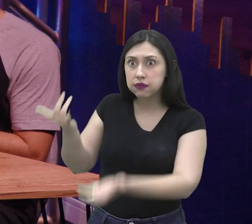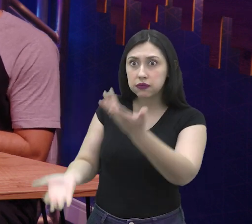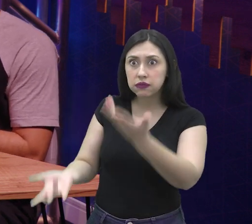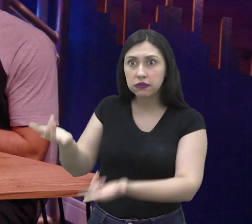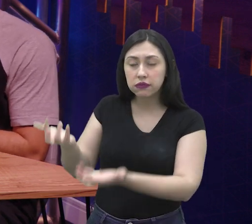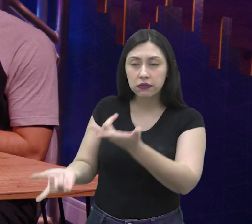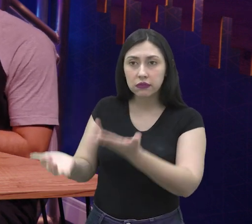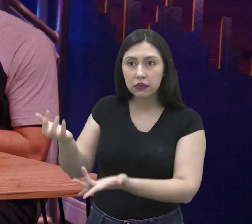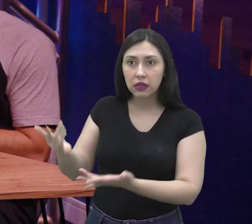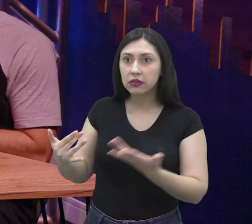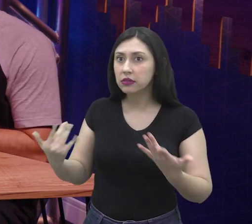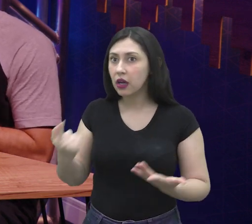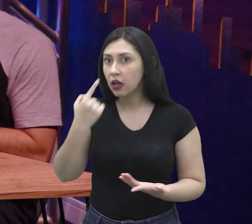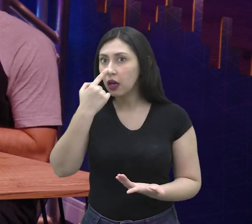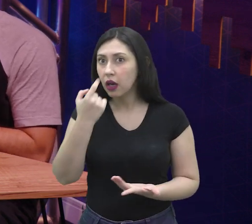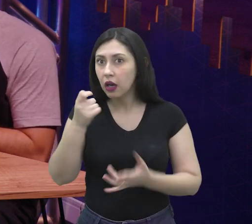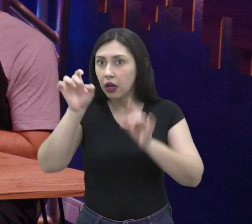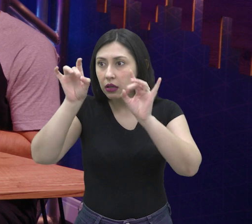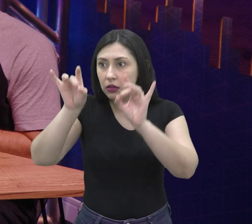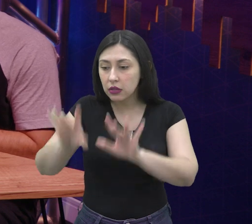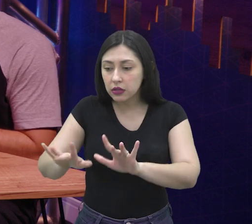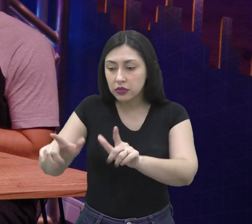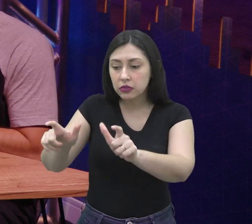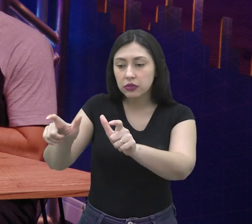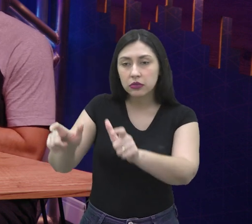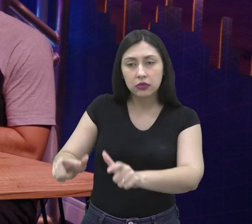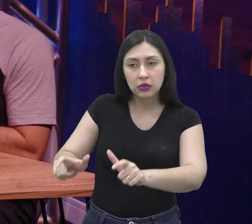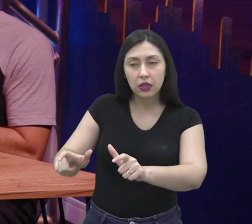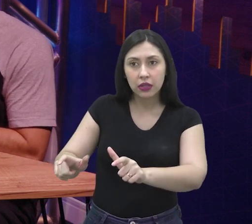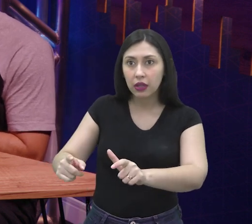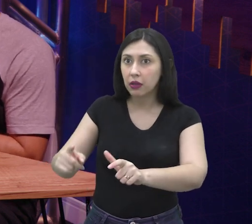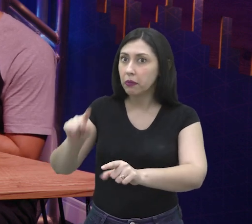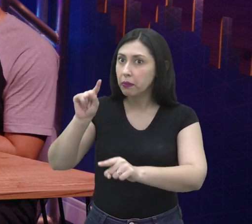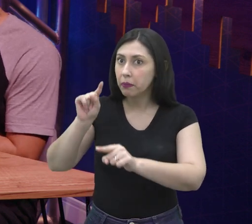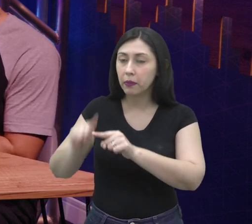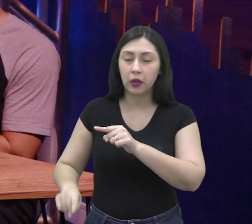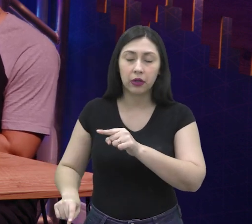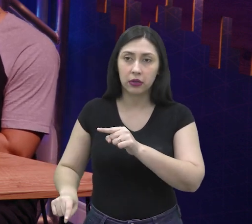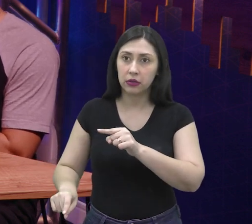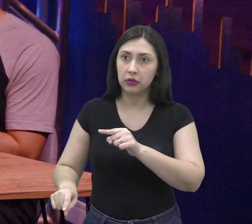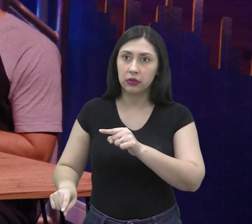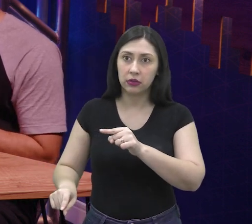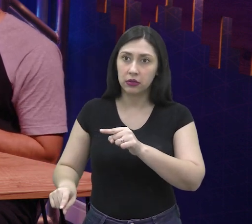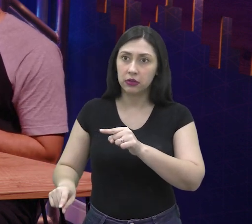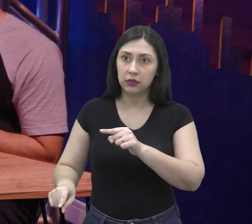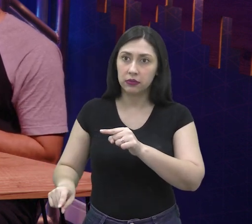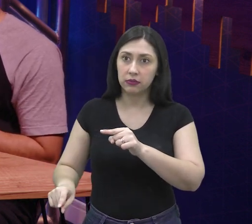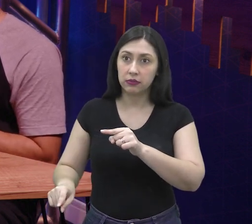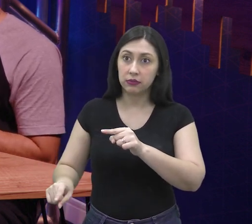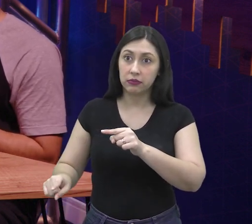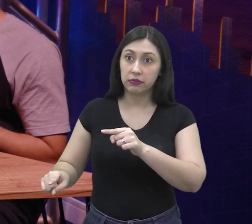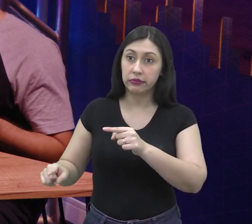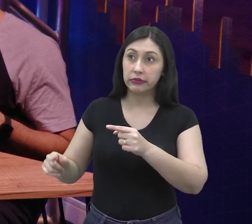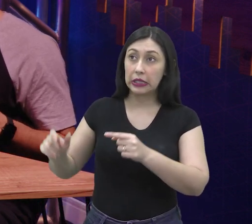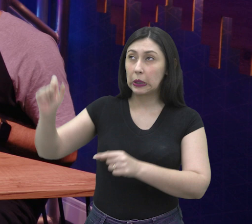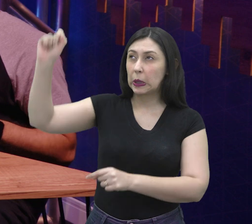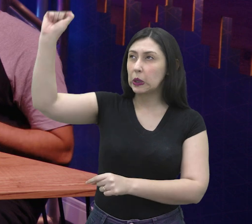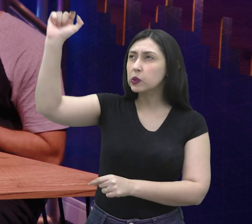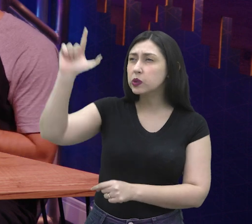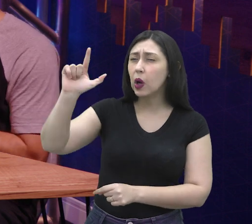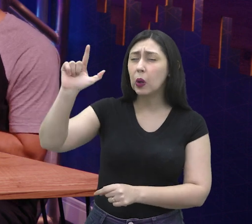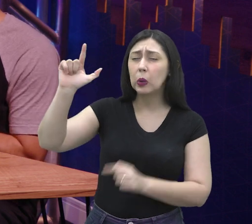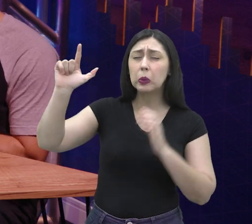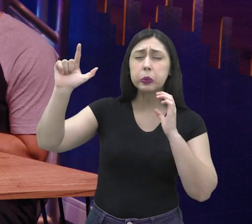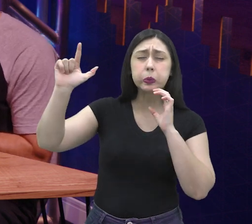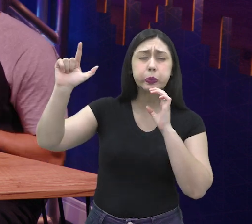temperatura. Então, você joga lixo ali em algum lugar que não é para jogar, né? E aí tá um sol